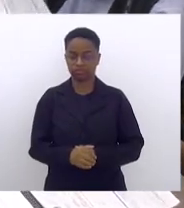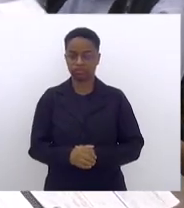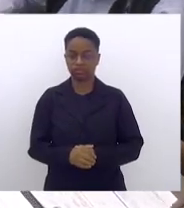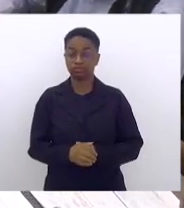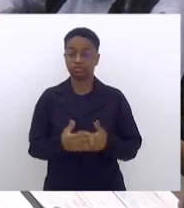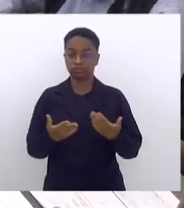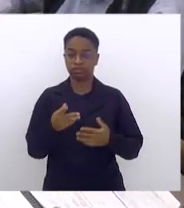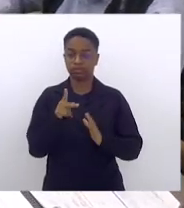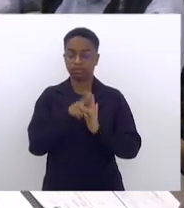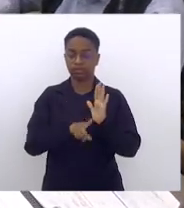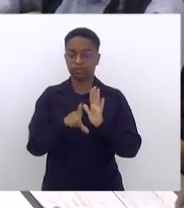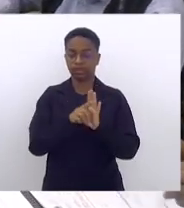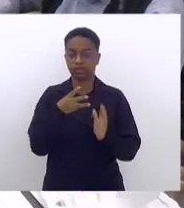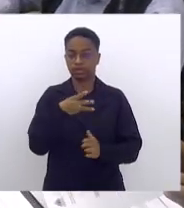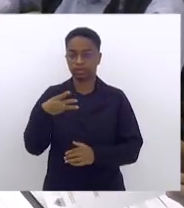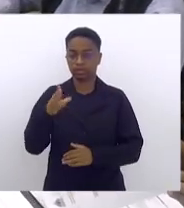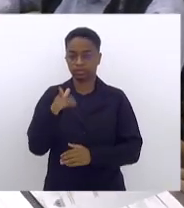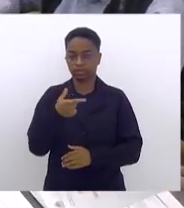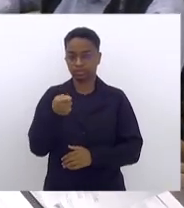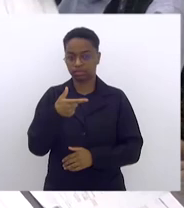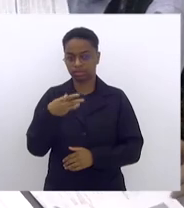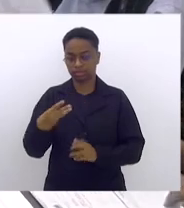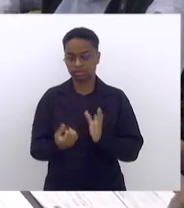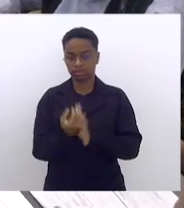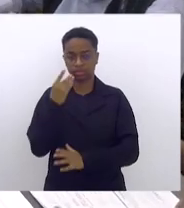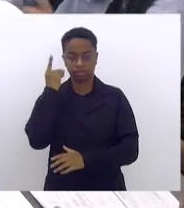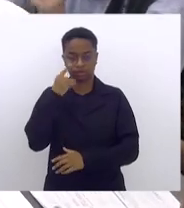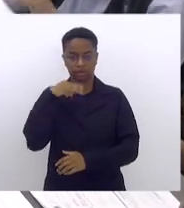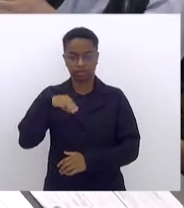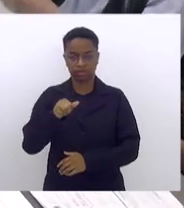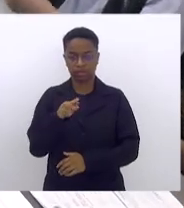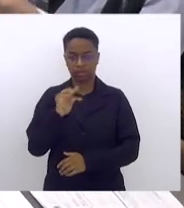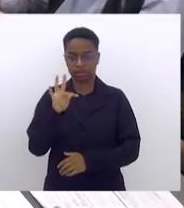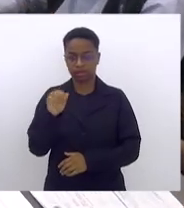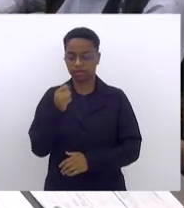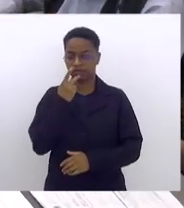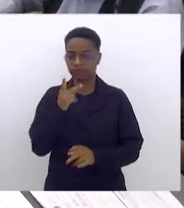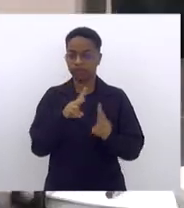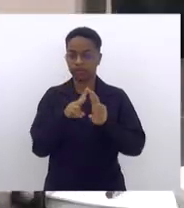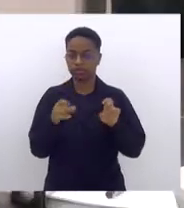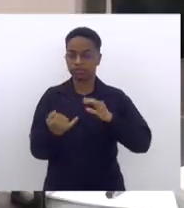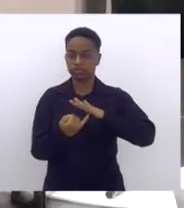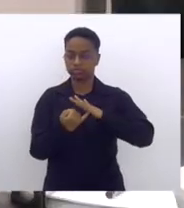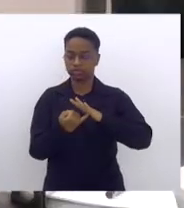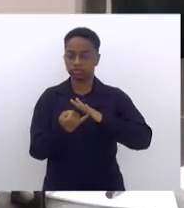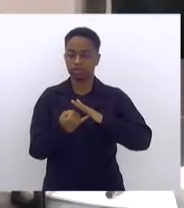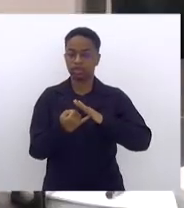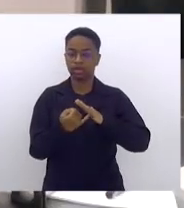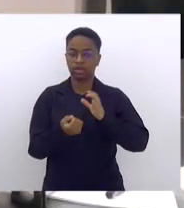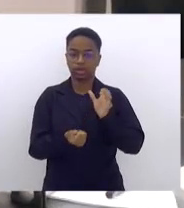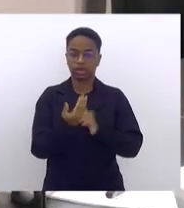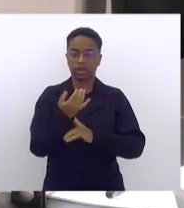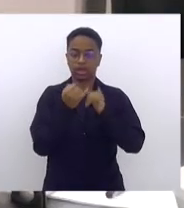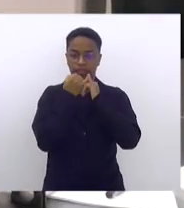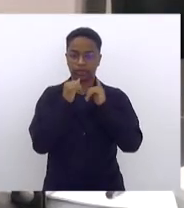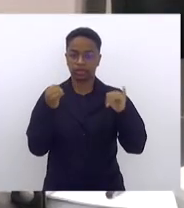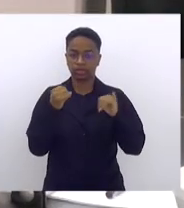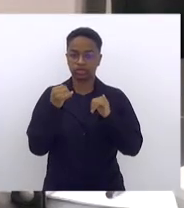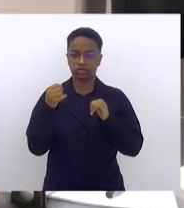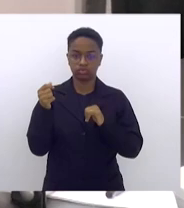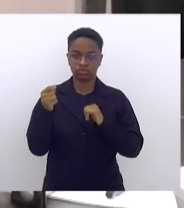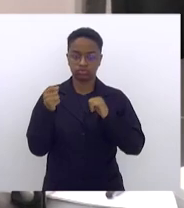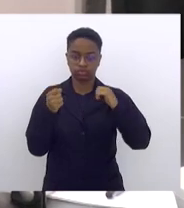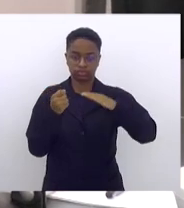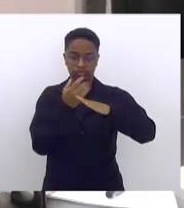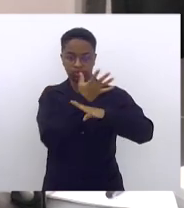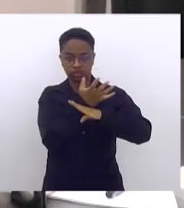é o PL 333 de 2023, de autoria da deputada Marta Rocha, que dispõe sobre a instituição de instalação de energia solar fotovoltaica em